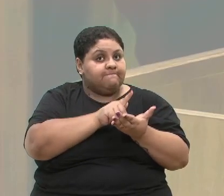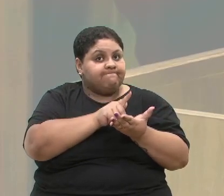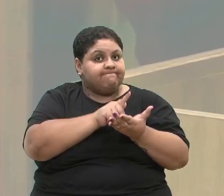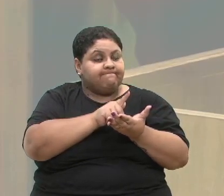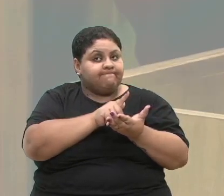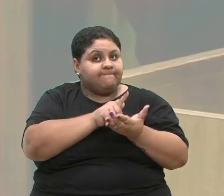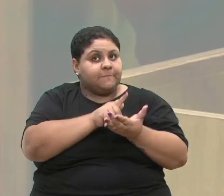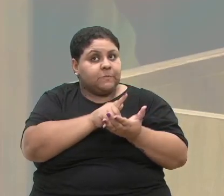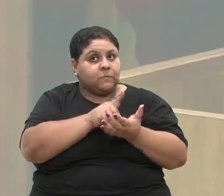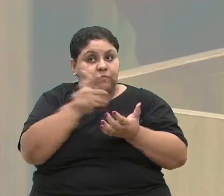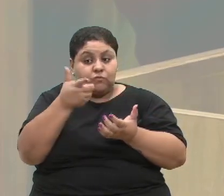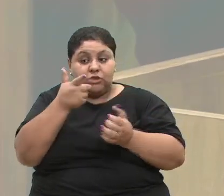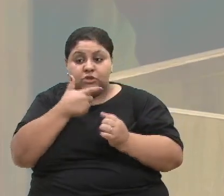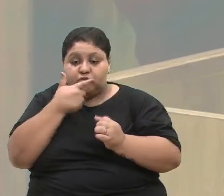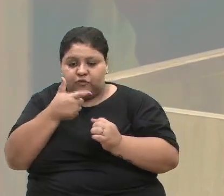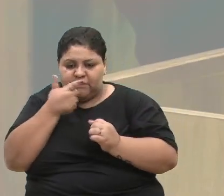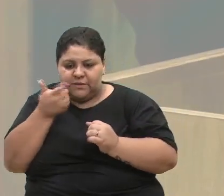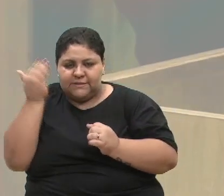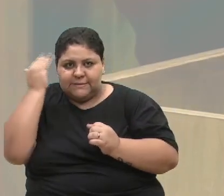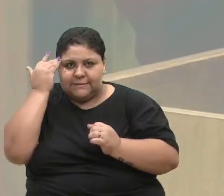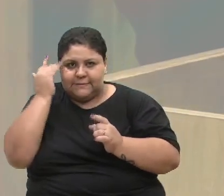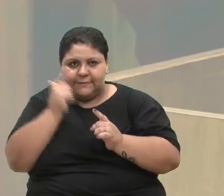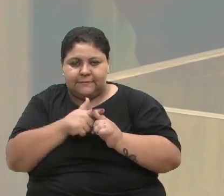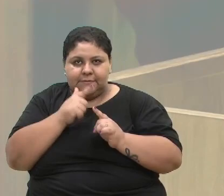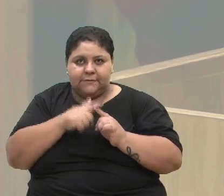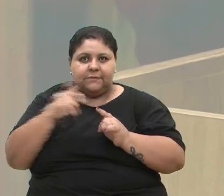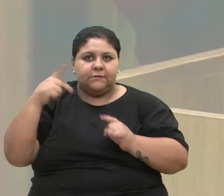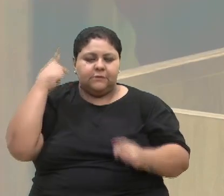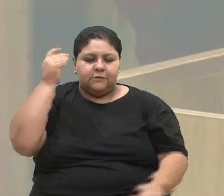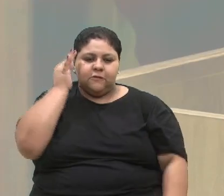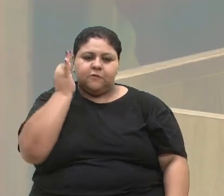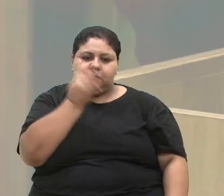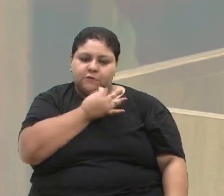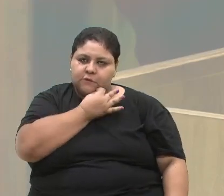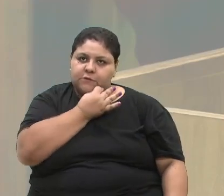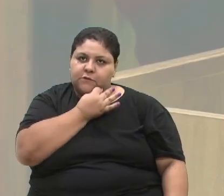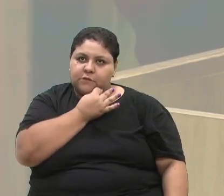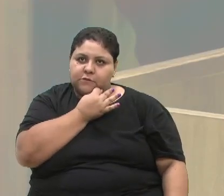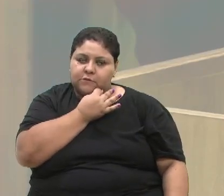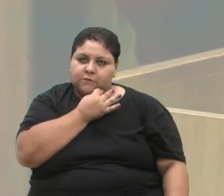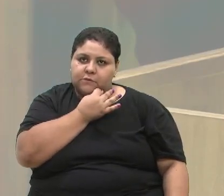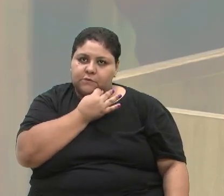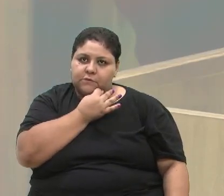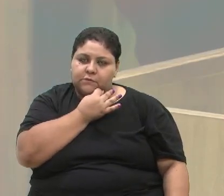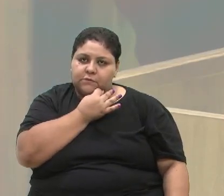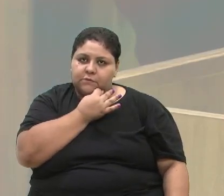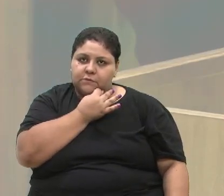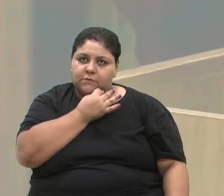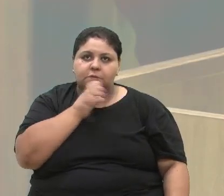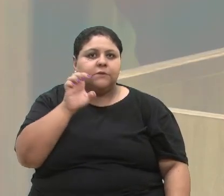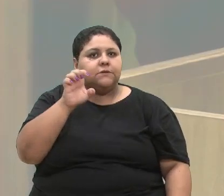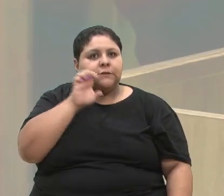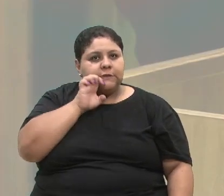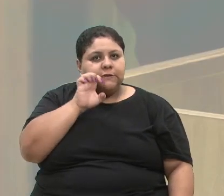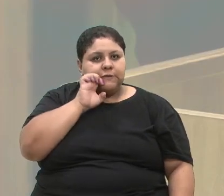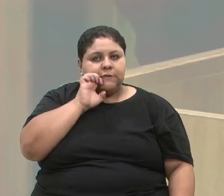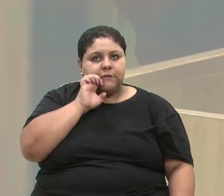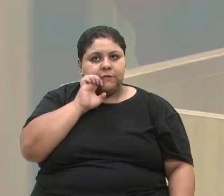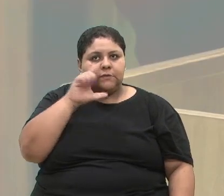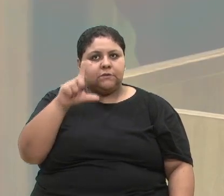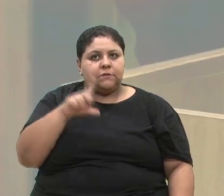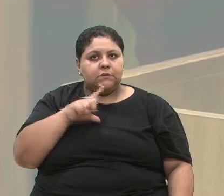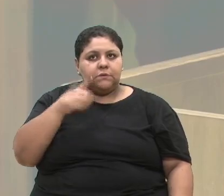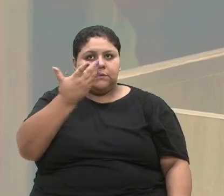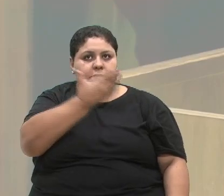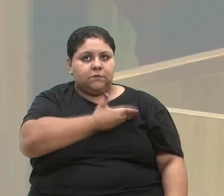quis levantar essa conversa, sabe para quê? Vereadora Tati, vereadora Marisol, vereadora Estela, tenho muita